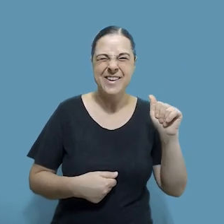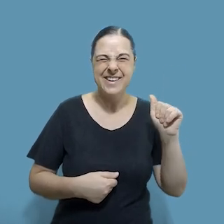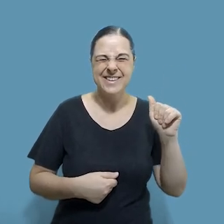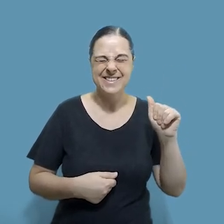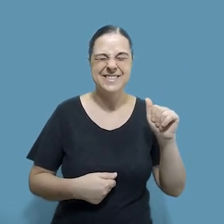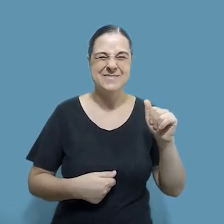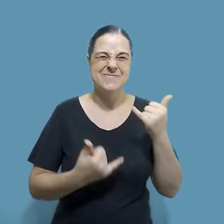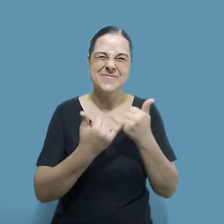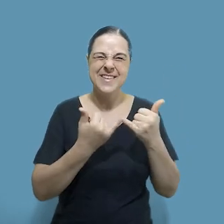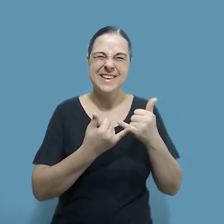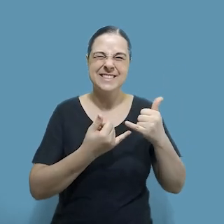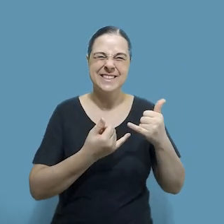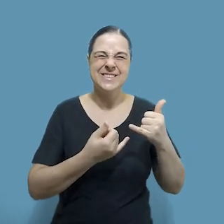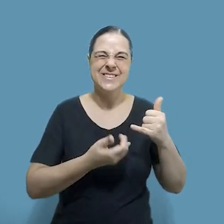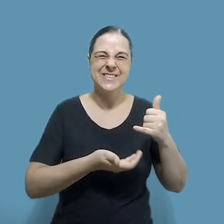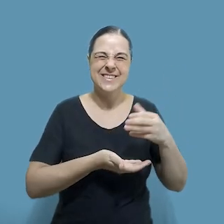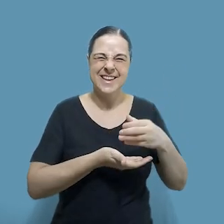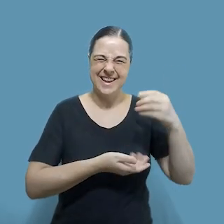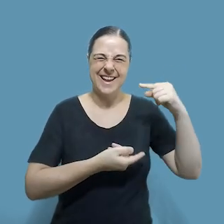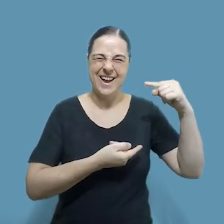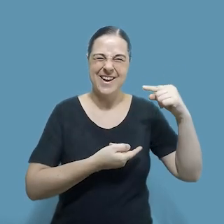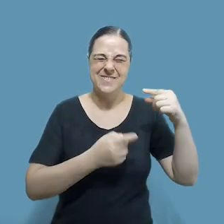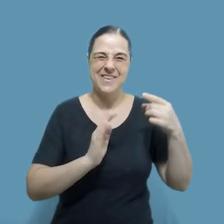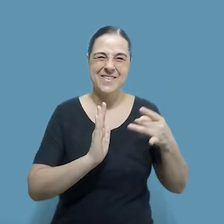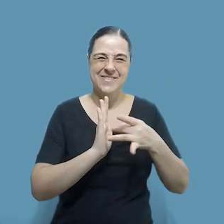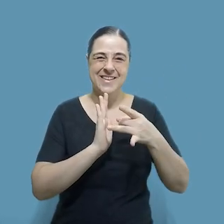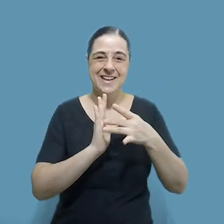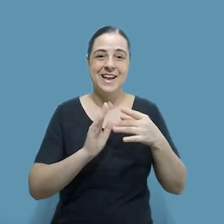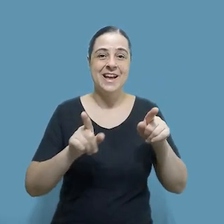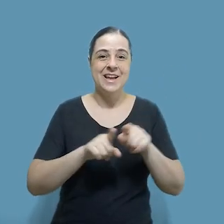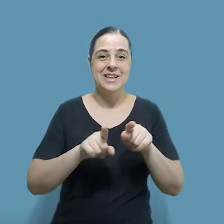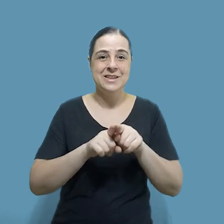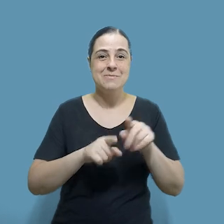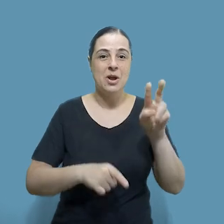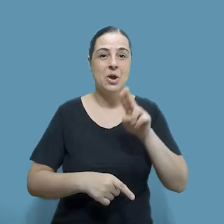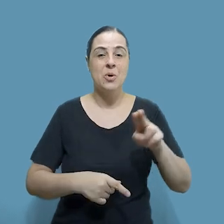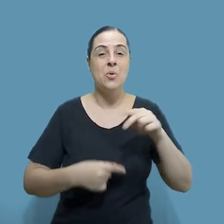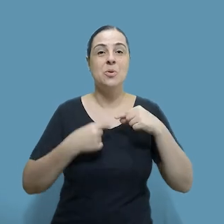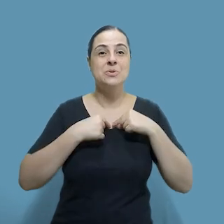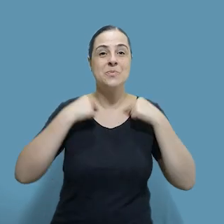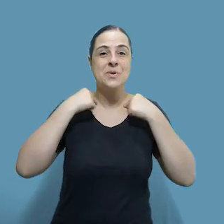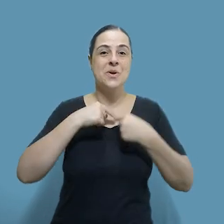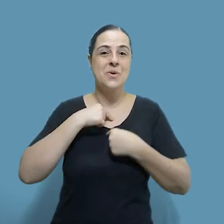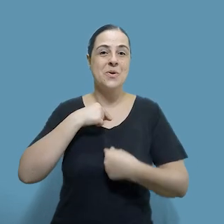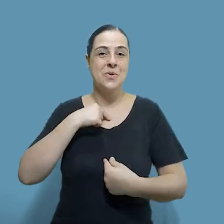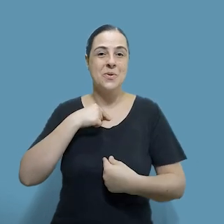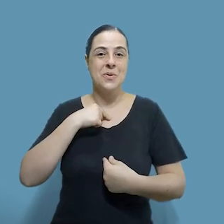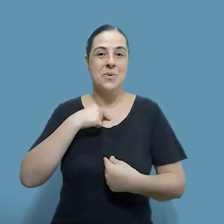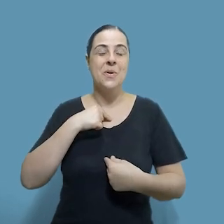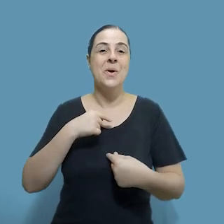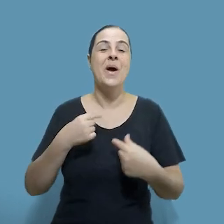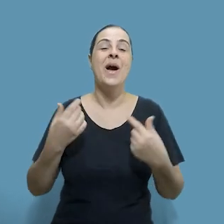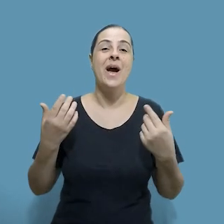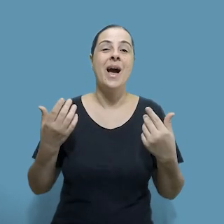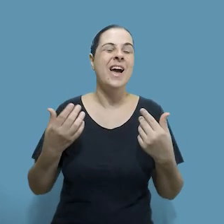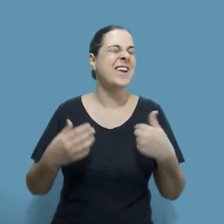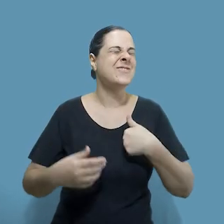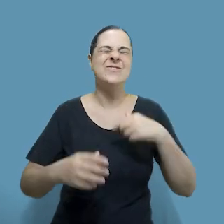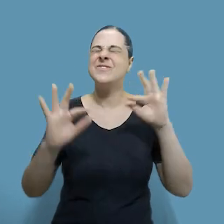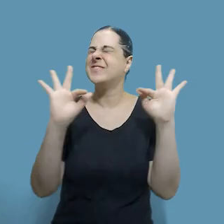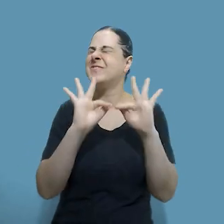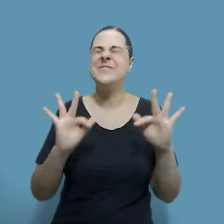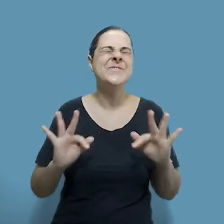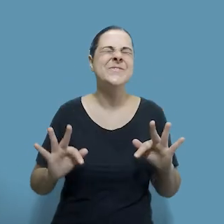uma coisa, um colarzinho com uma pedra preta. E feliz da vida. Como eu comecei, tem